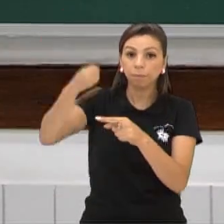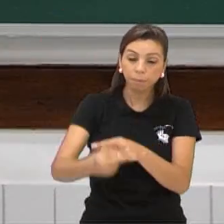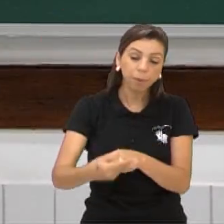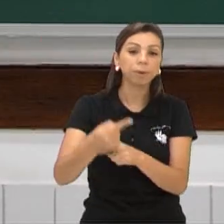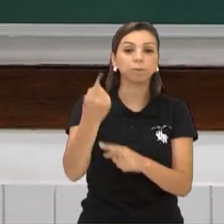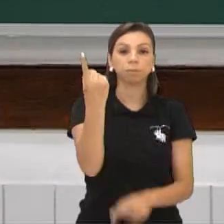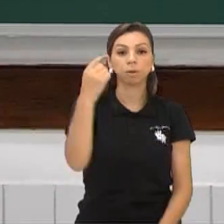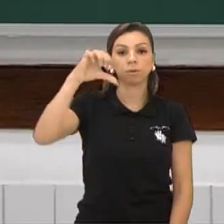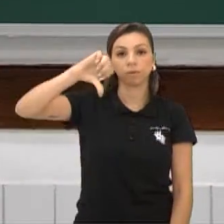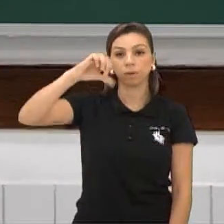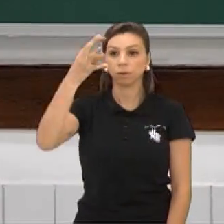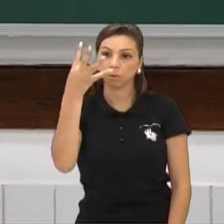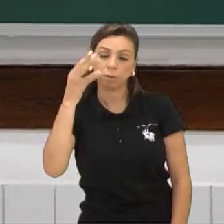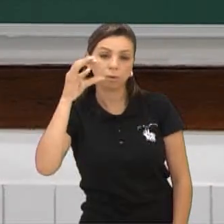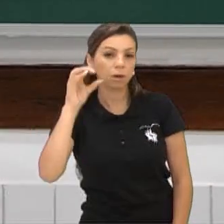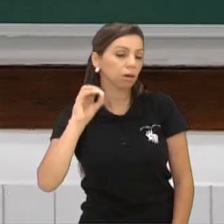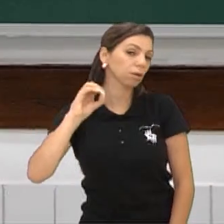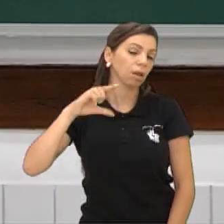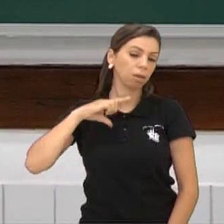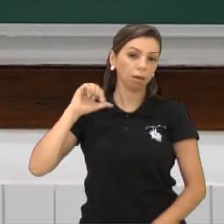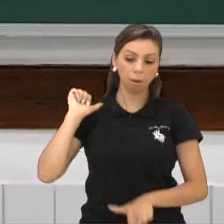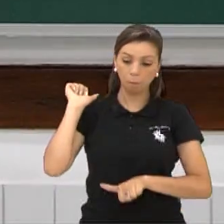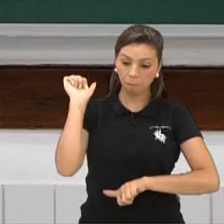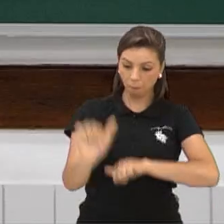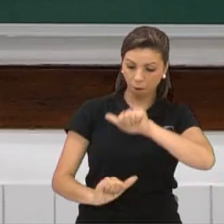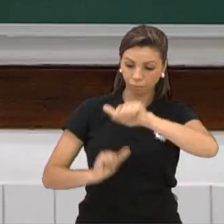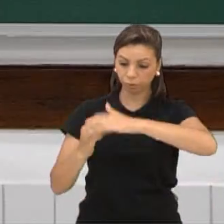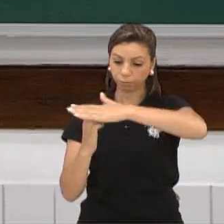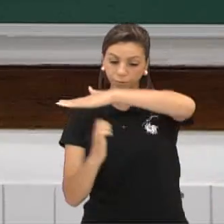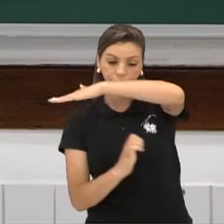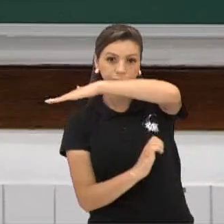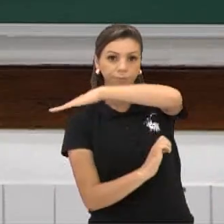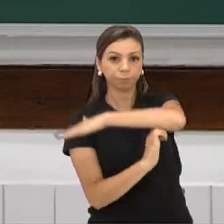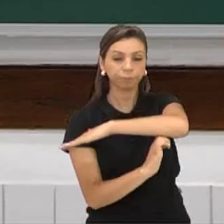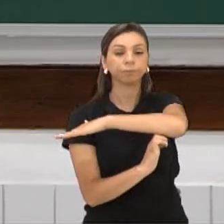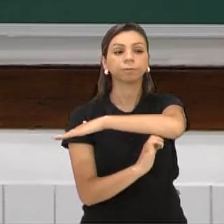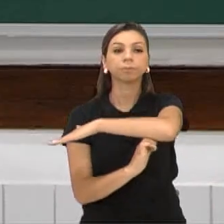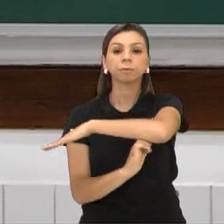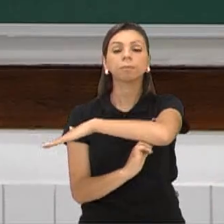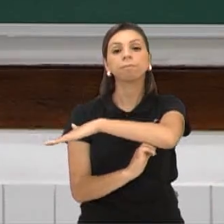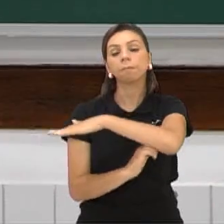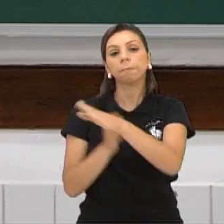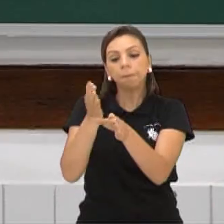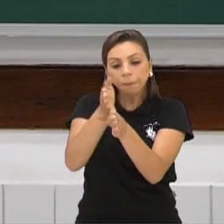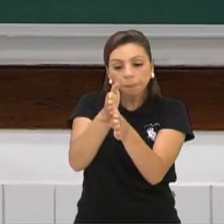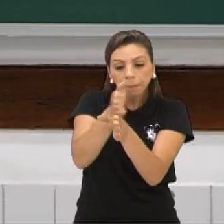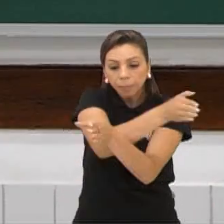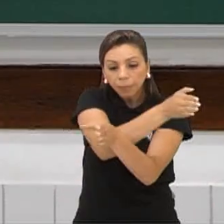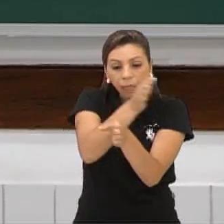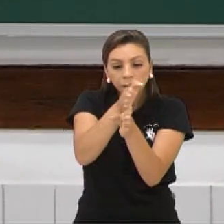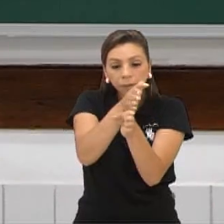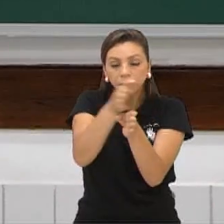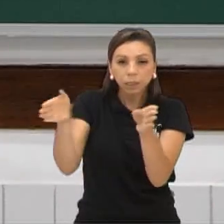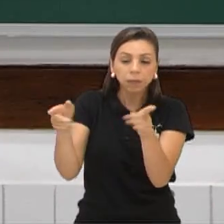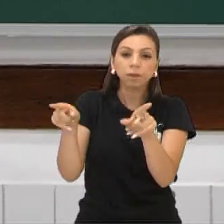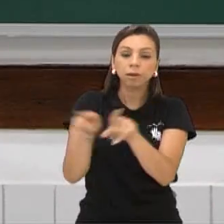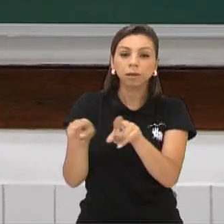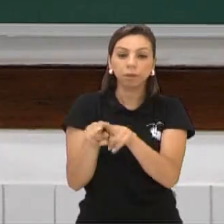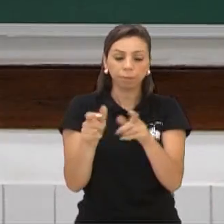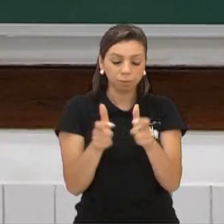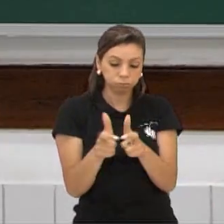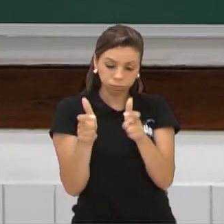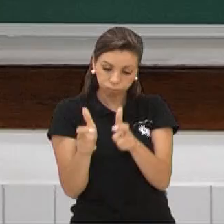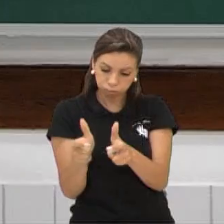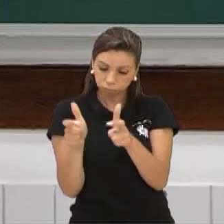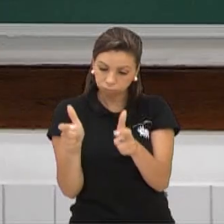uma modificação de estruturação para a divisão, para o aumento gradativo e